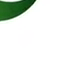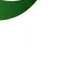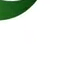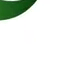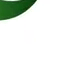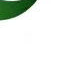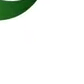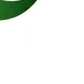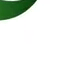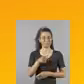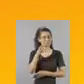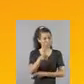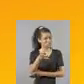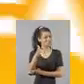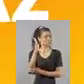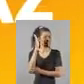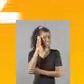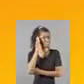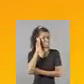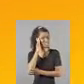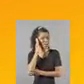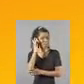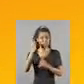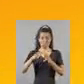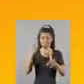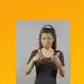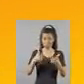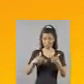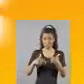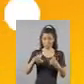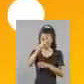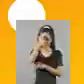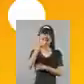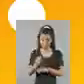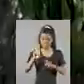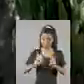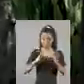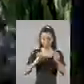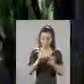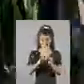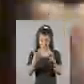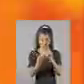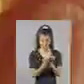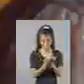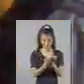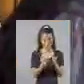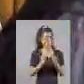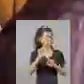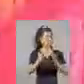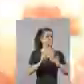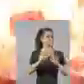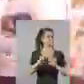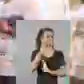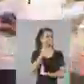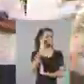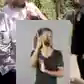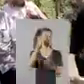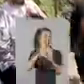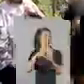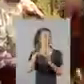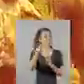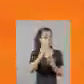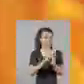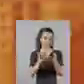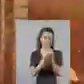Vitória de Melo, 15. Você sabe o que faz um prefeito de todos os bairros? Um prefeito de todos os bairros tem soluções